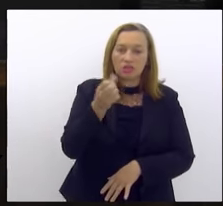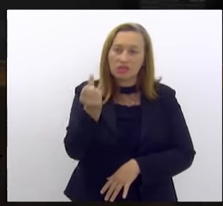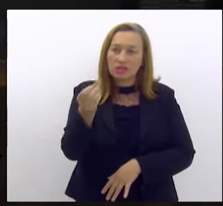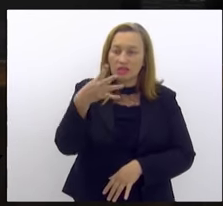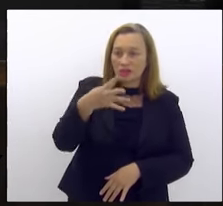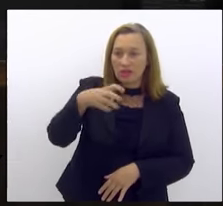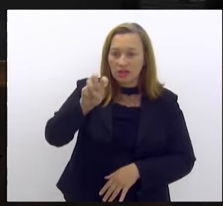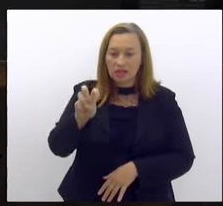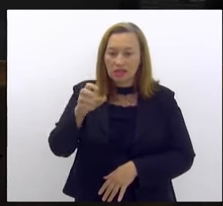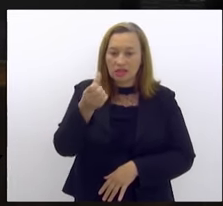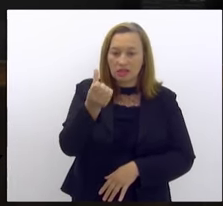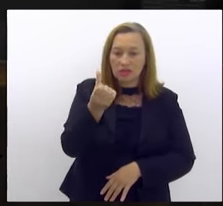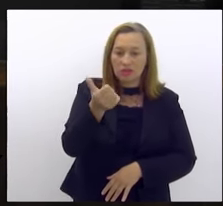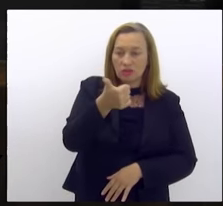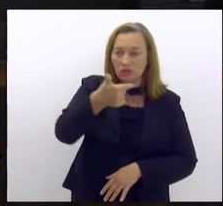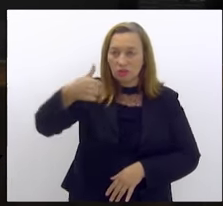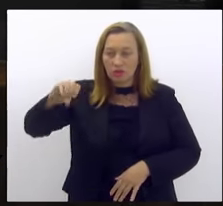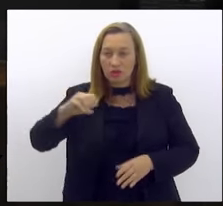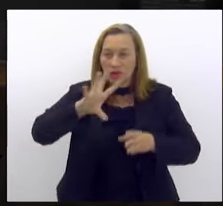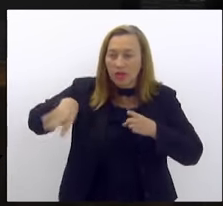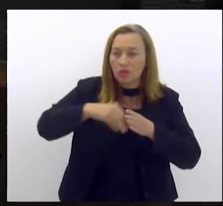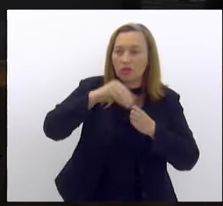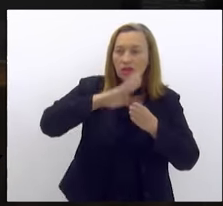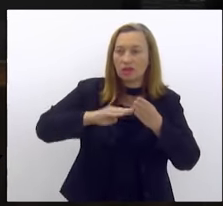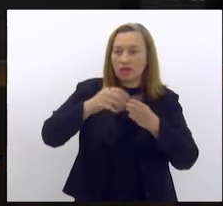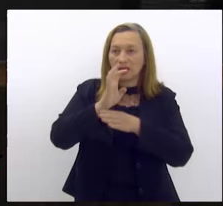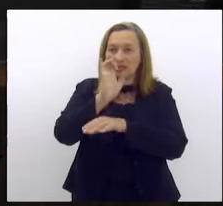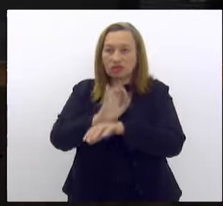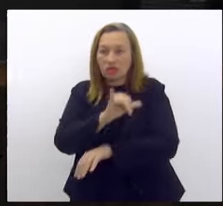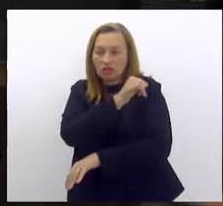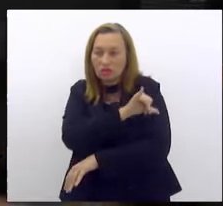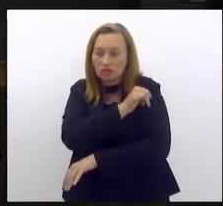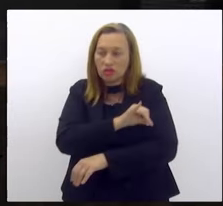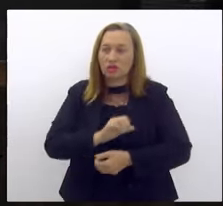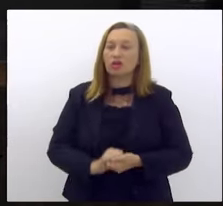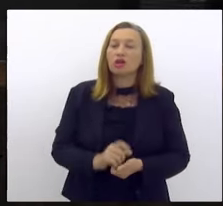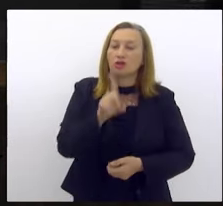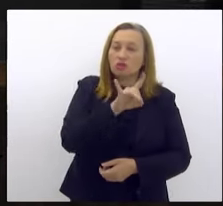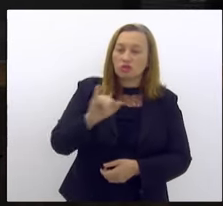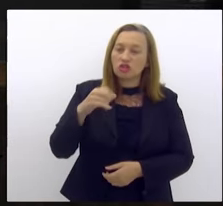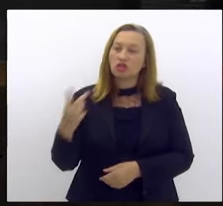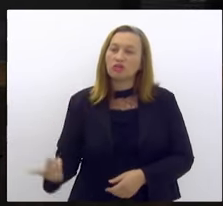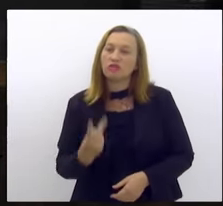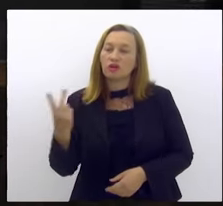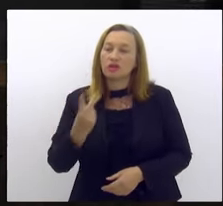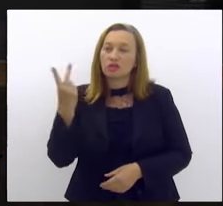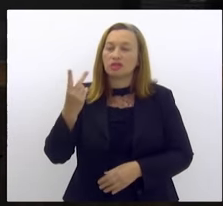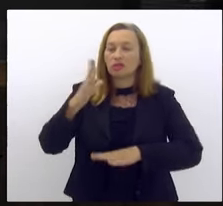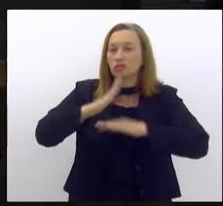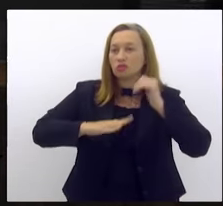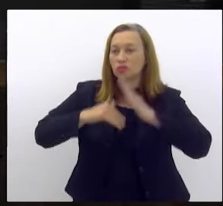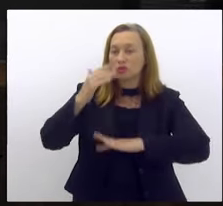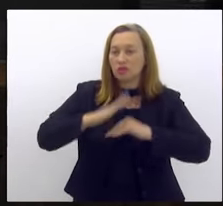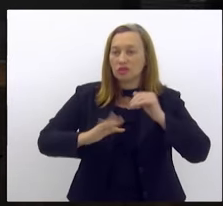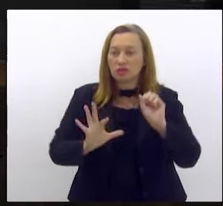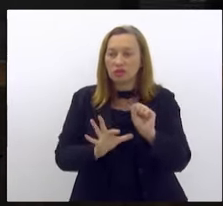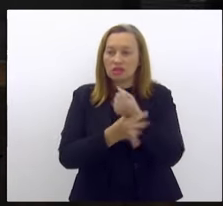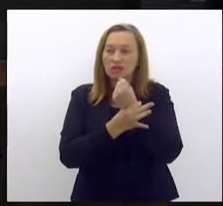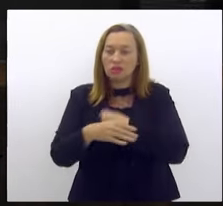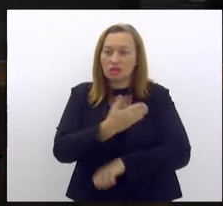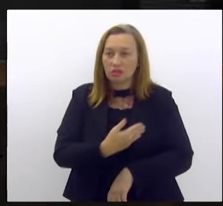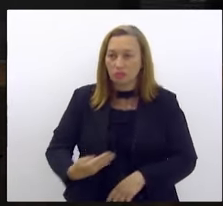5.645 para incluir no calendário oficial do Estado do Rio de Janeiro o Dia de Valorização dos Profissionais de Segurança